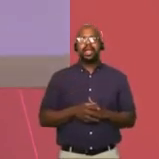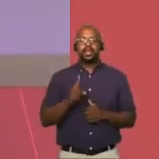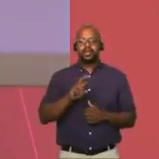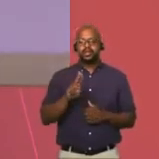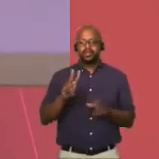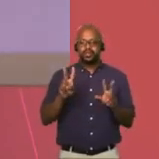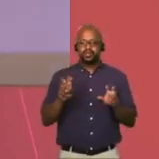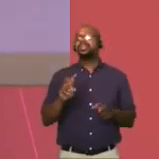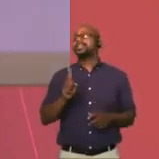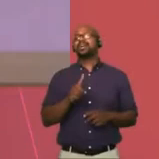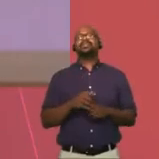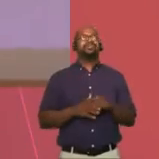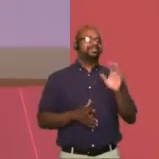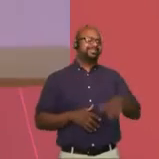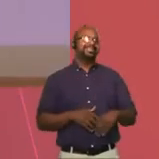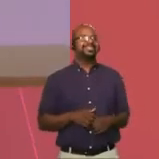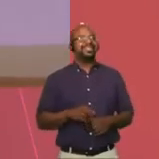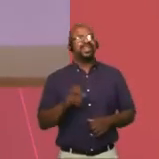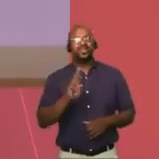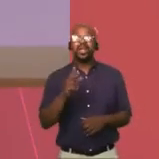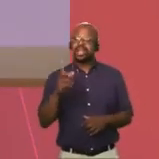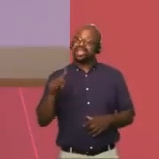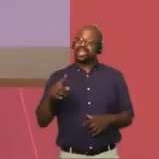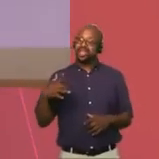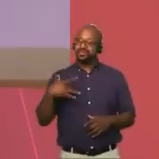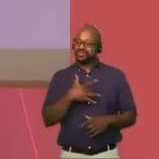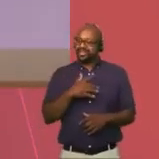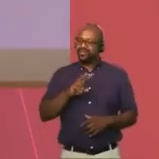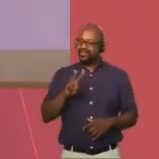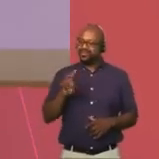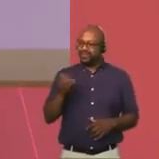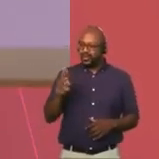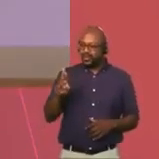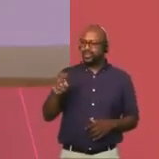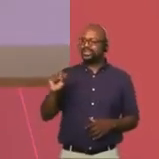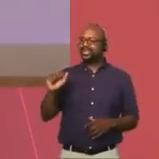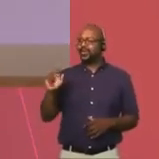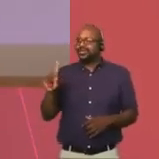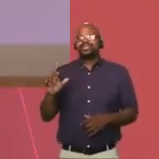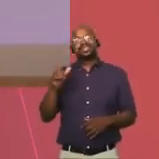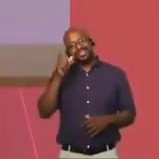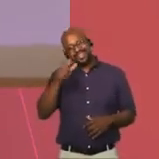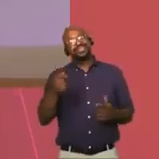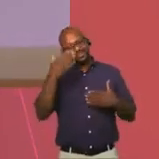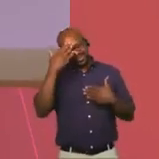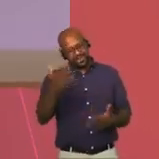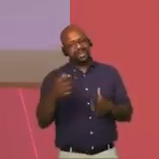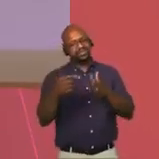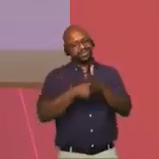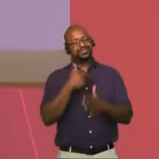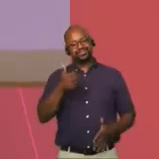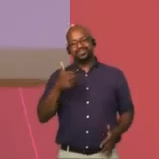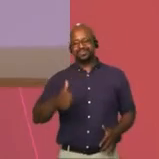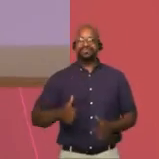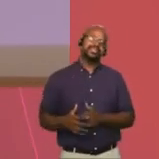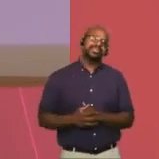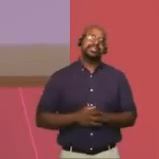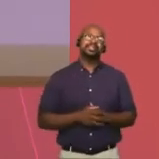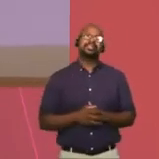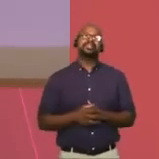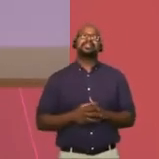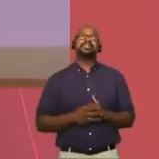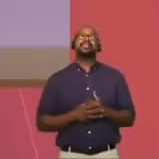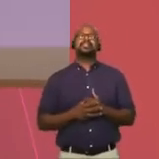é não eu ia falar que interessante mas obrigado pela sua pergunta Vitor